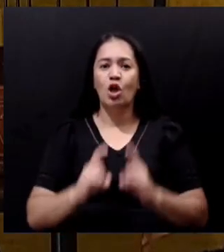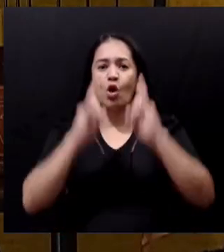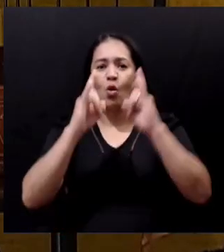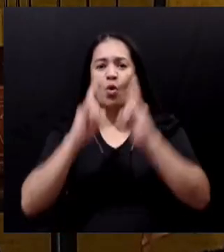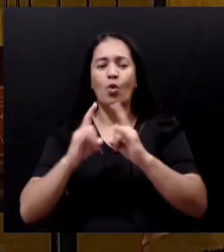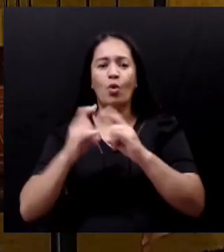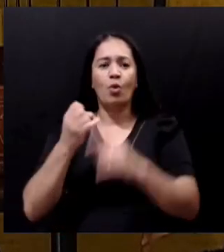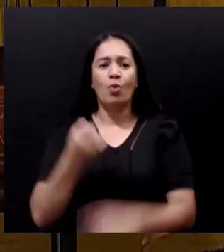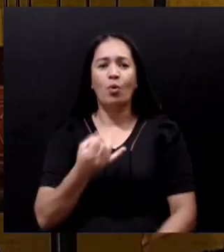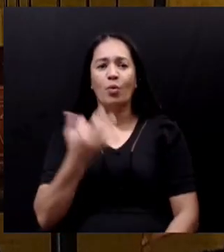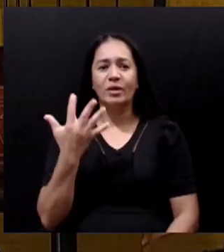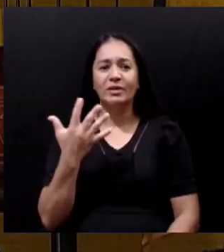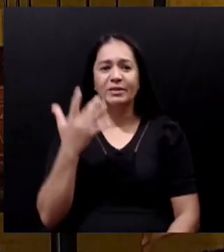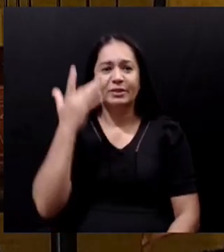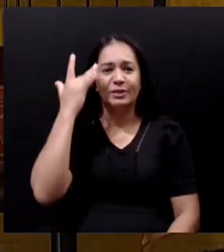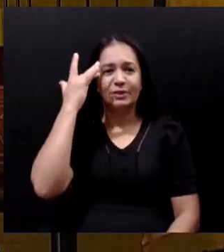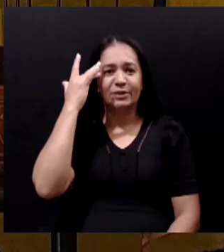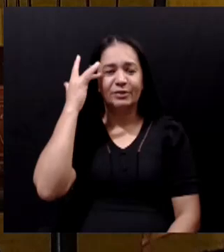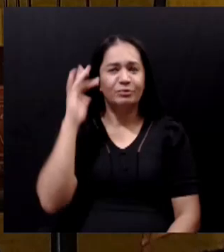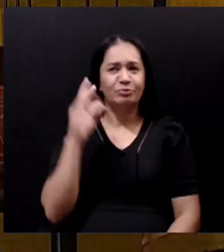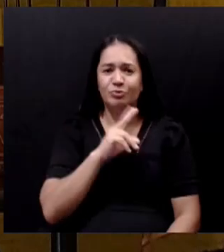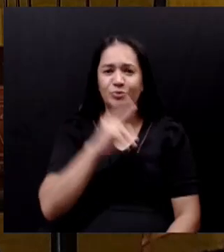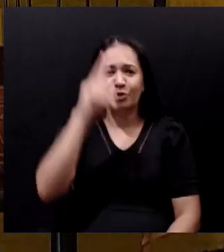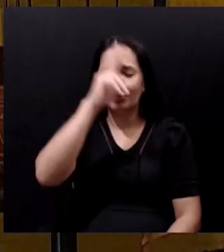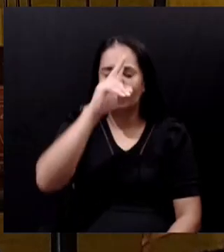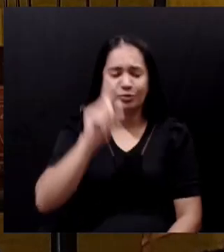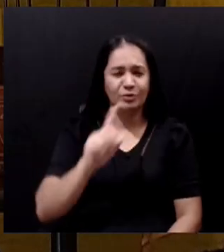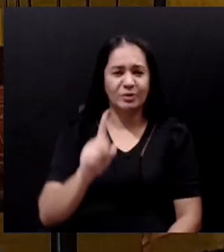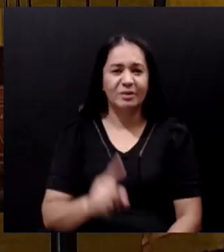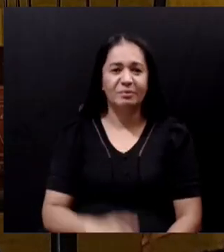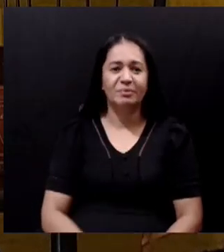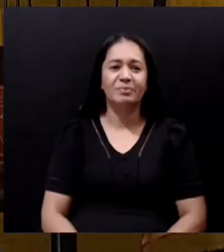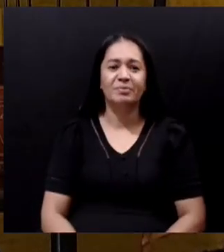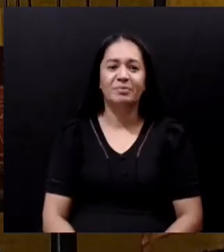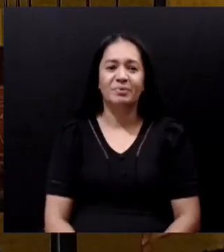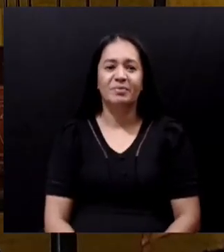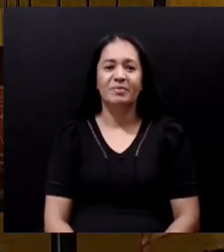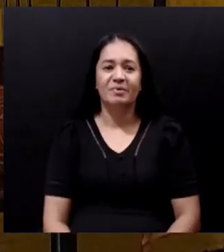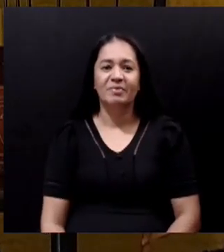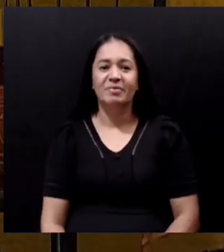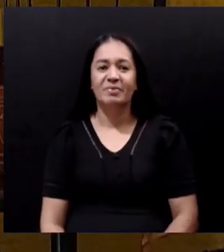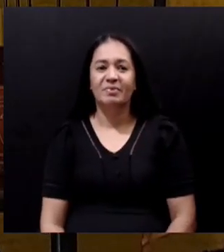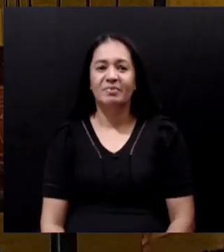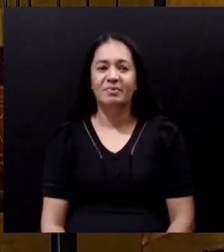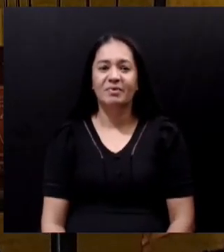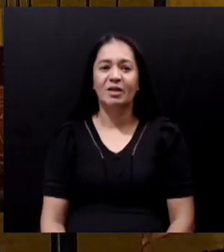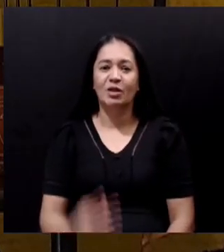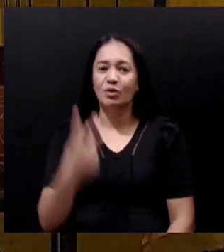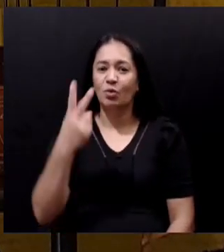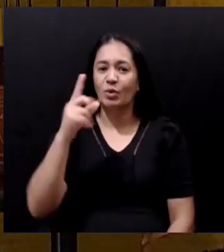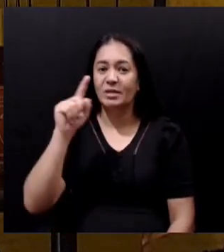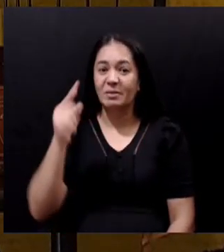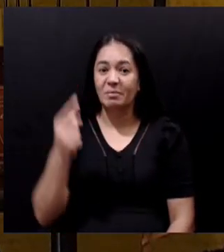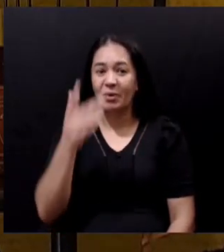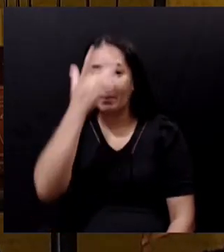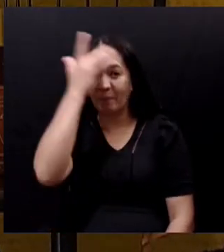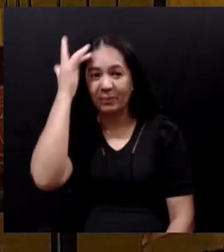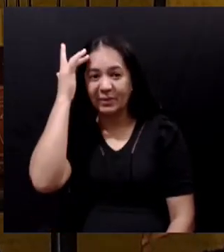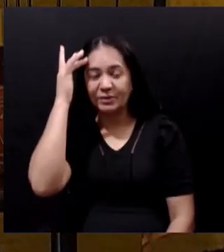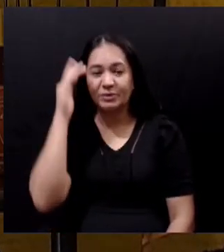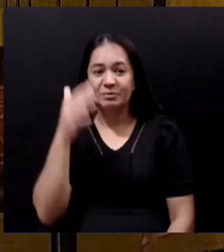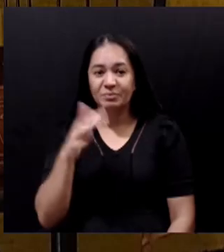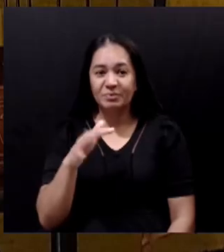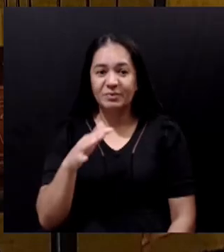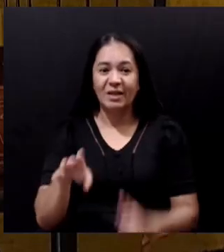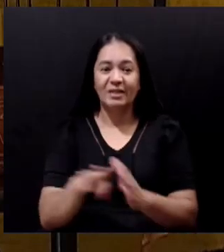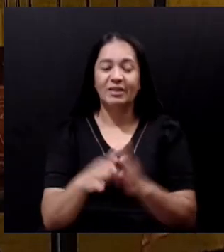É grande o condomínio? Eu não lembro. É grande. É grande. Tem mais de 2.000 pessoas. Uau. Até hoje eu moro aqui, aqui